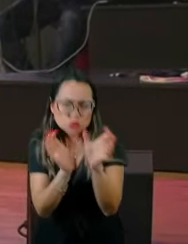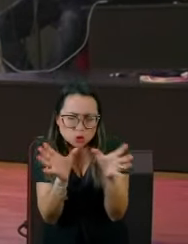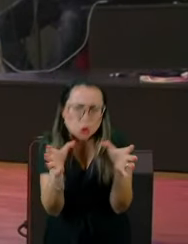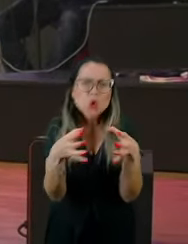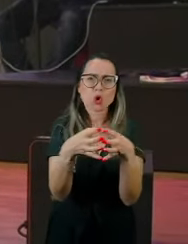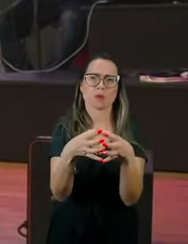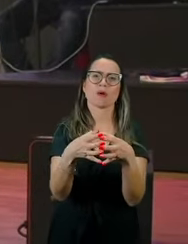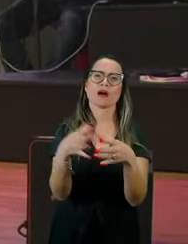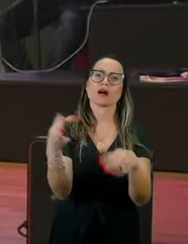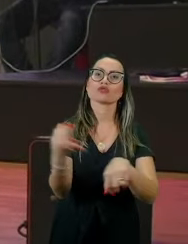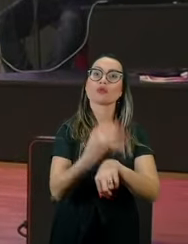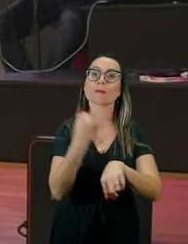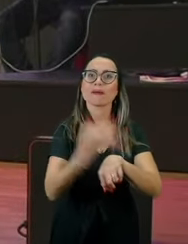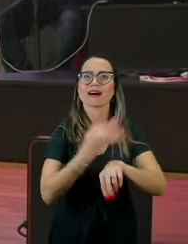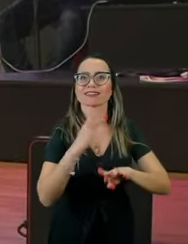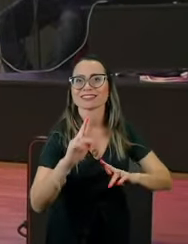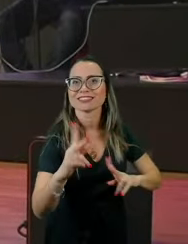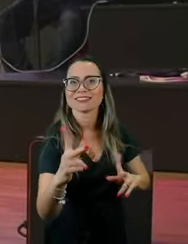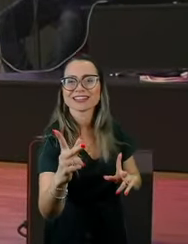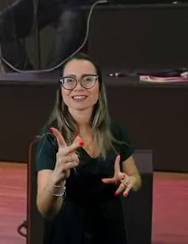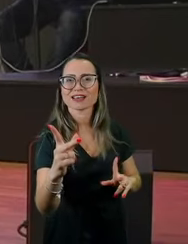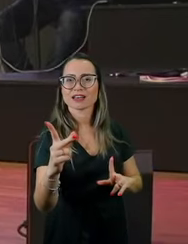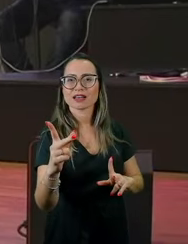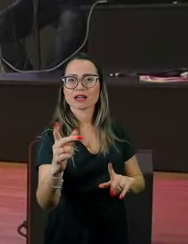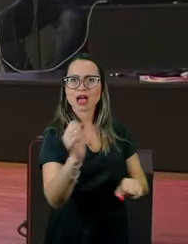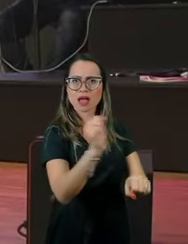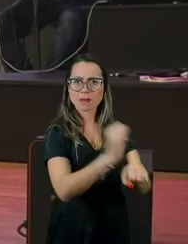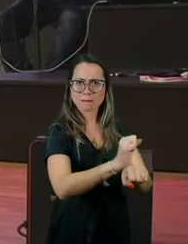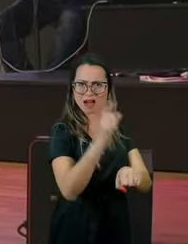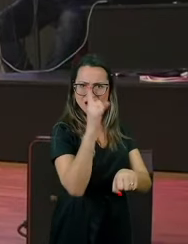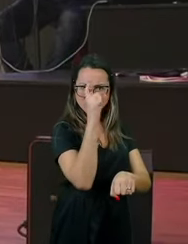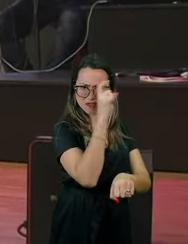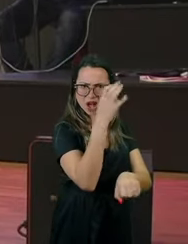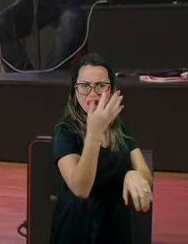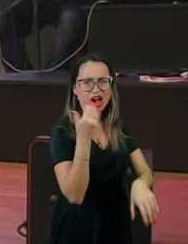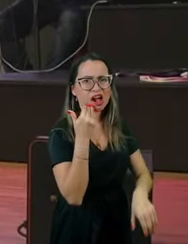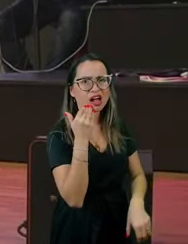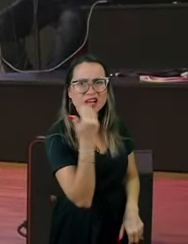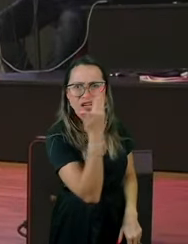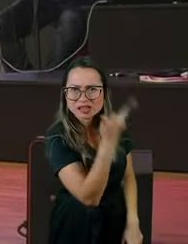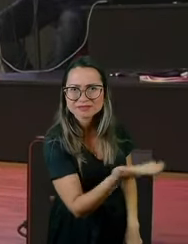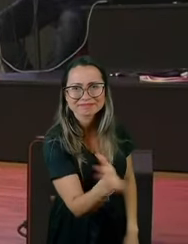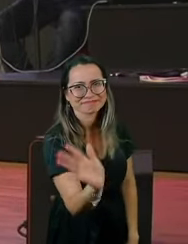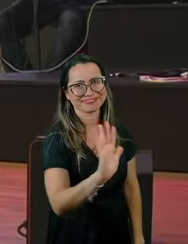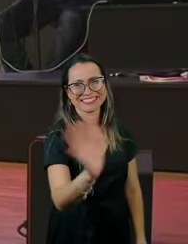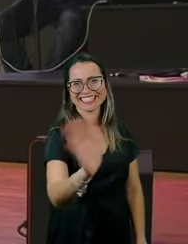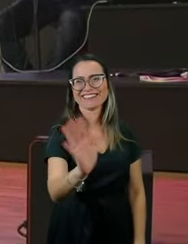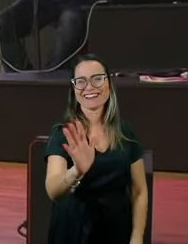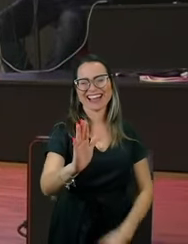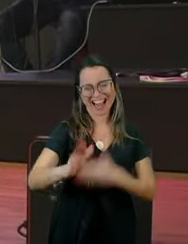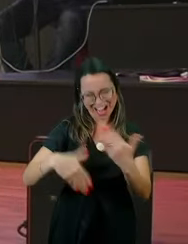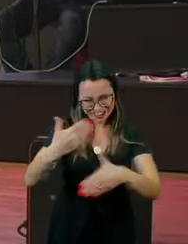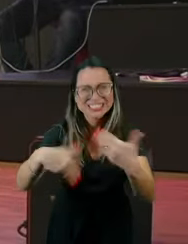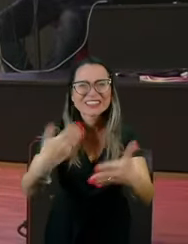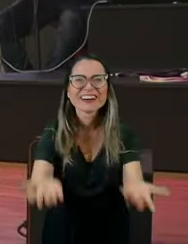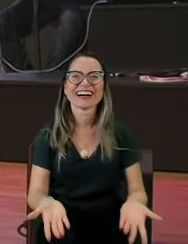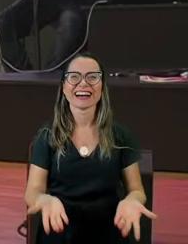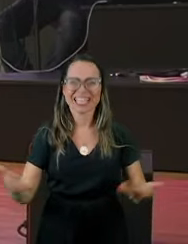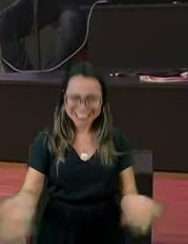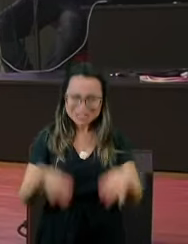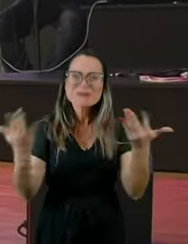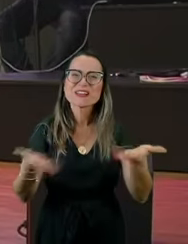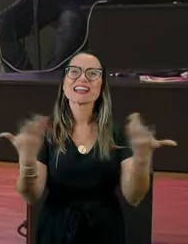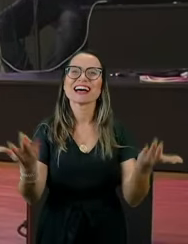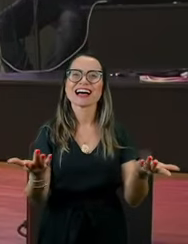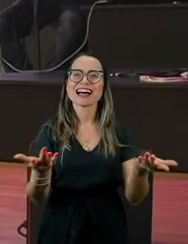Elas suportam a diferença e não param nas deficiências das pessoas. Você não tem noção quanto você aprende com